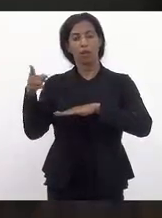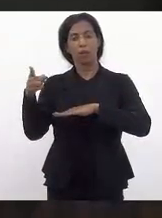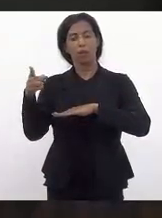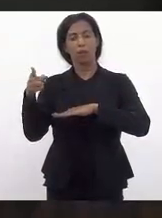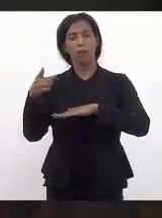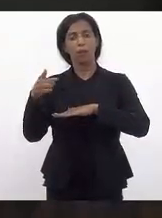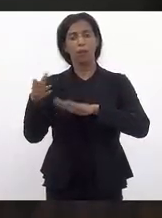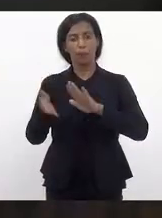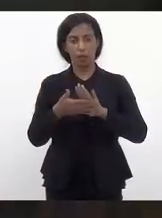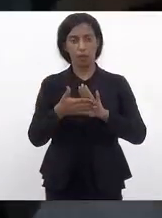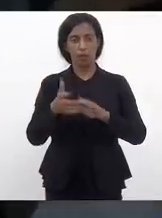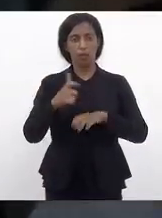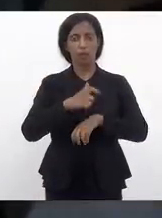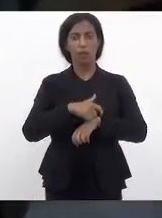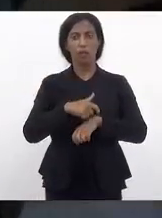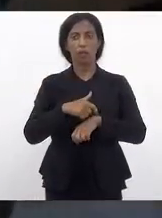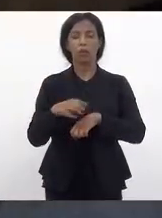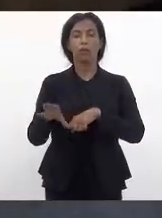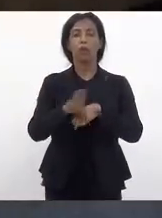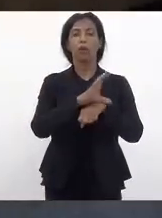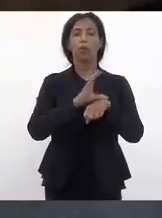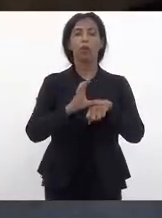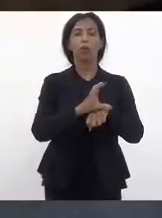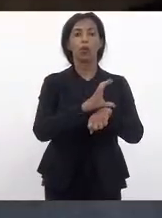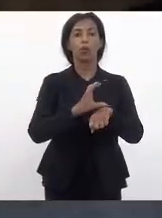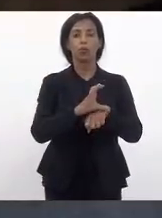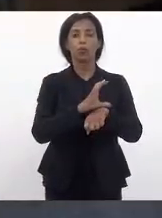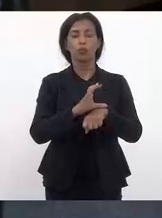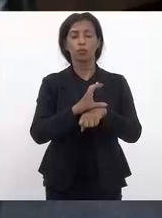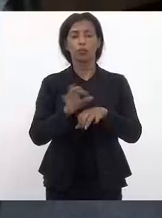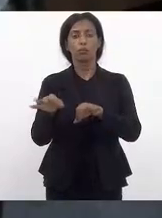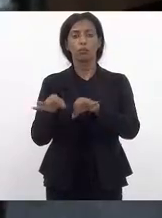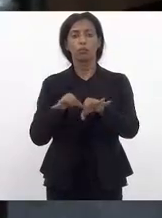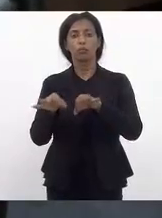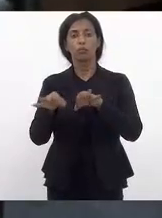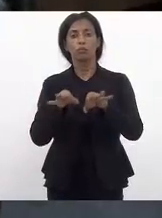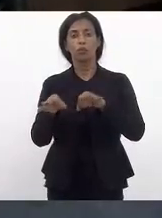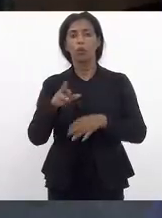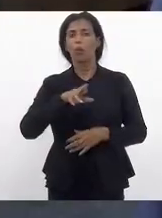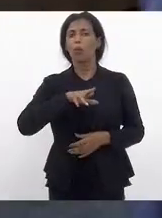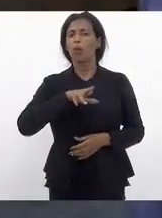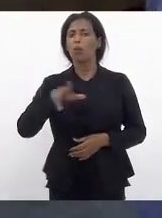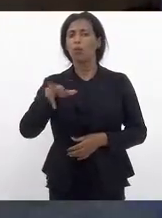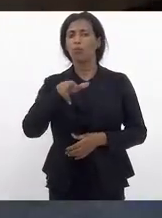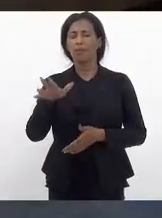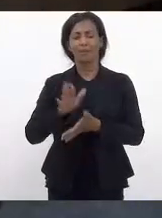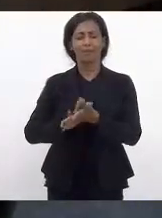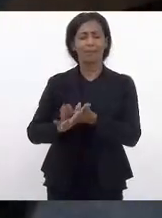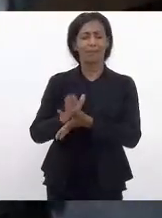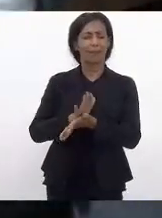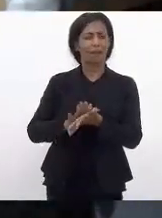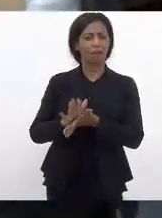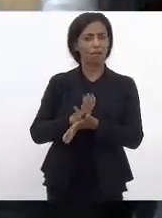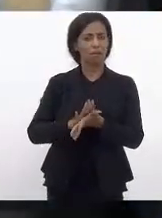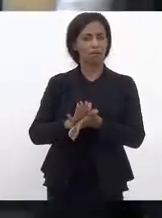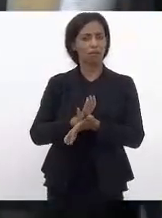ele parecer agora nesse exato momento é pela constitucionalidade do projeto porque não há nenhum bem